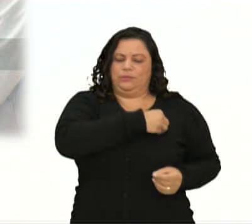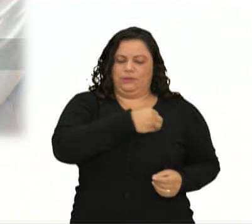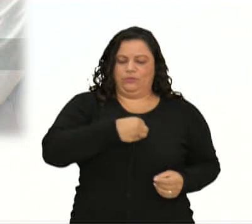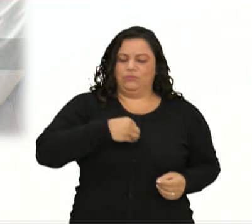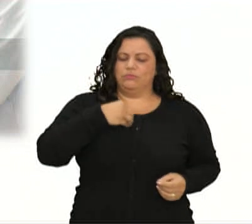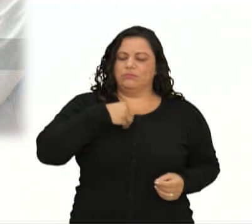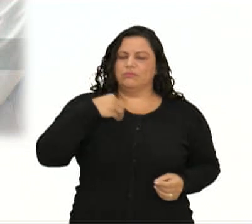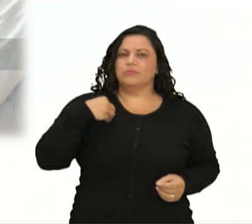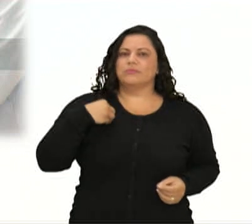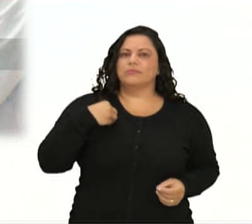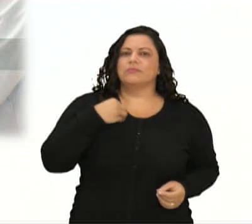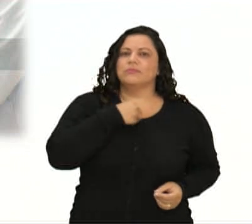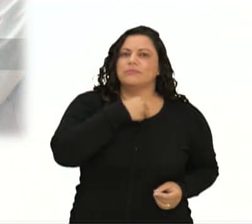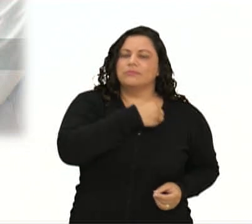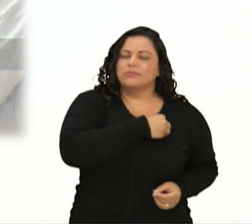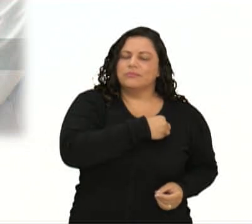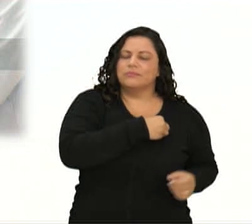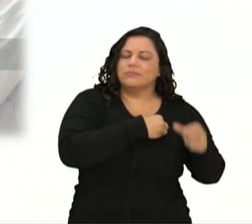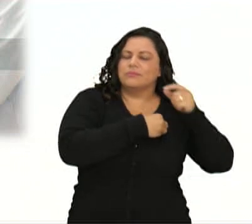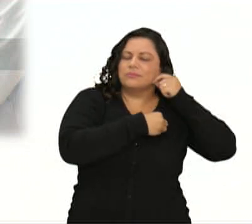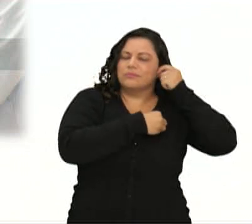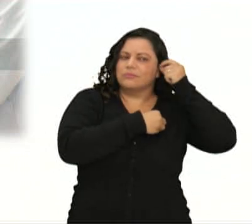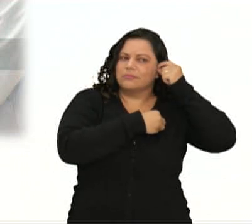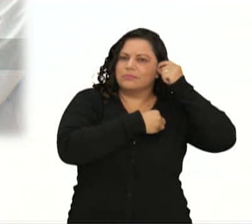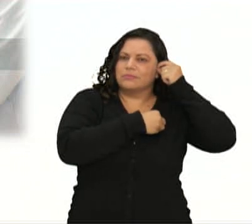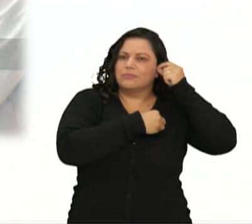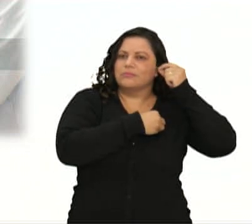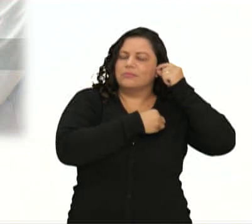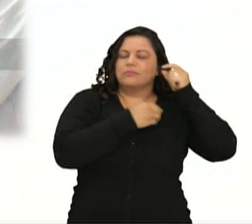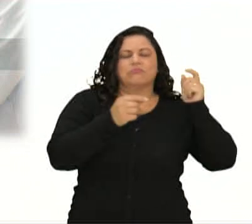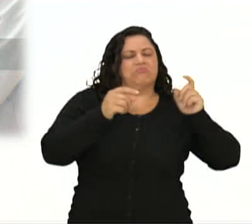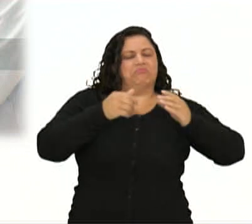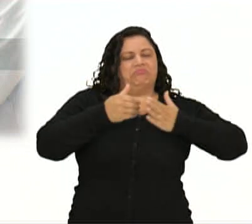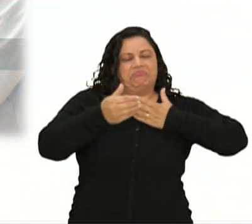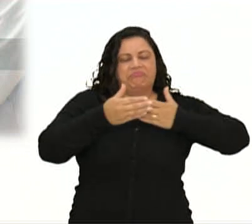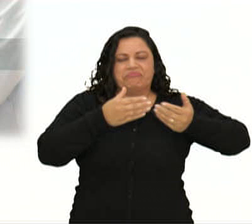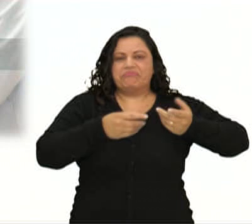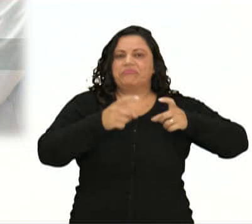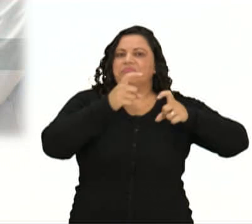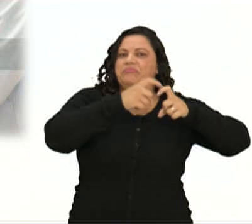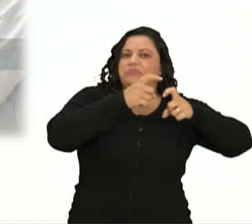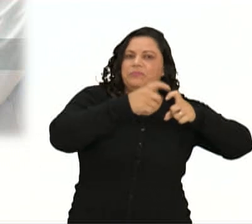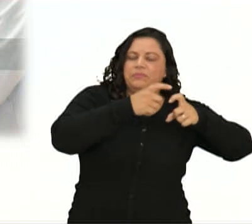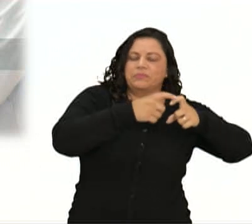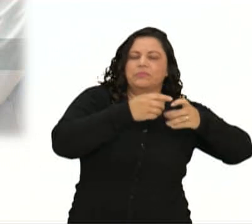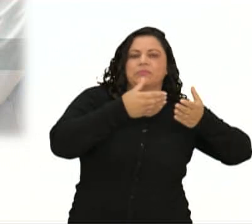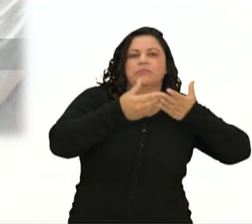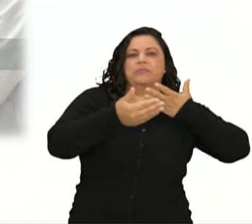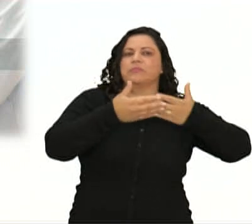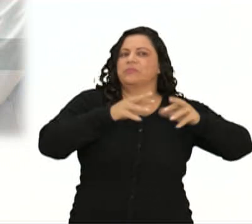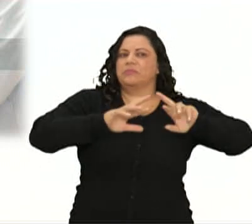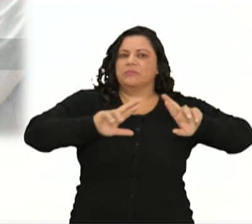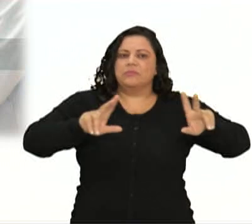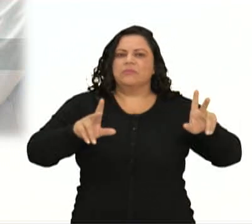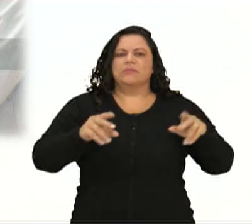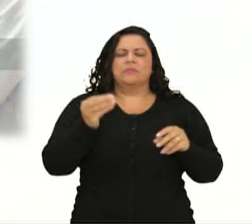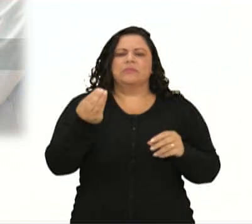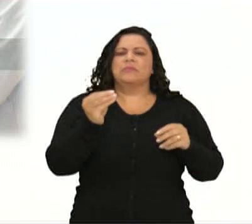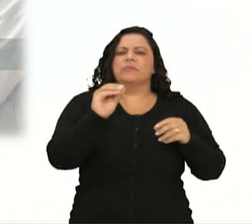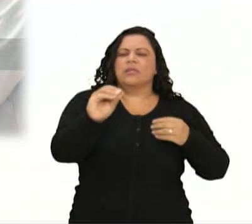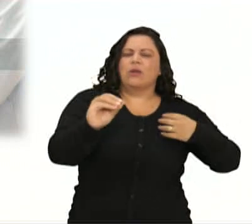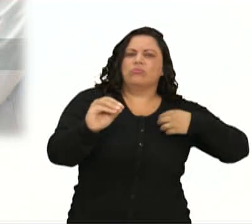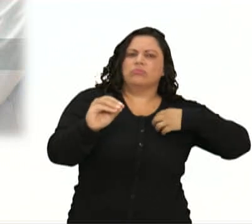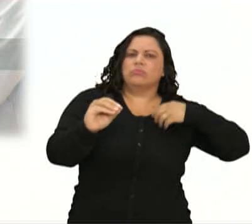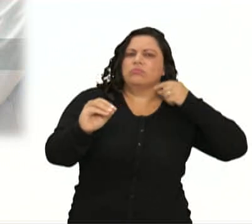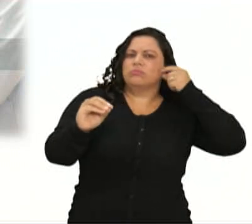pelos profissionais da saúde, né, seja os enfermeiros numa triagem, seja o médico durante a consulta, mas ele